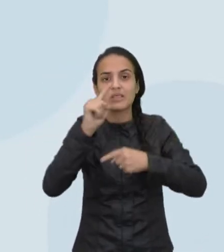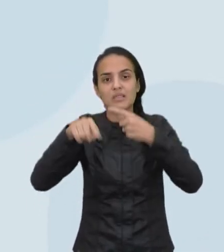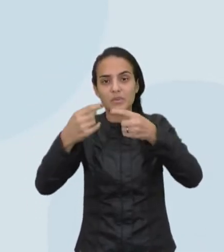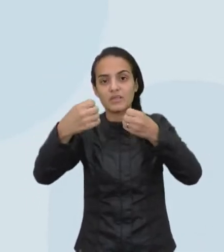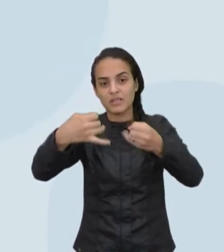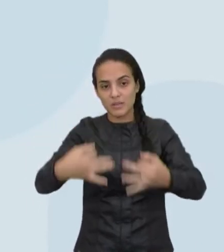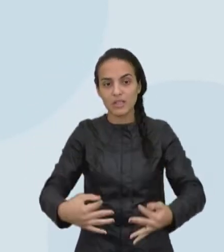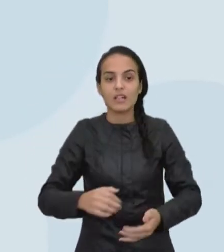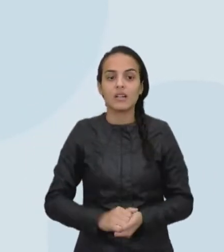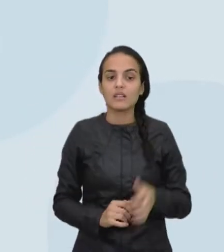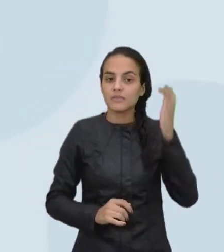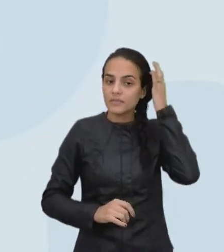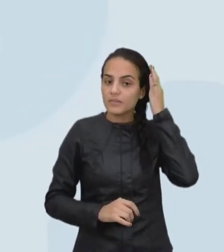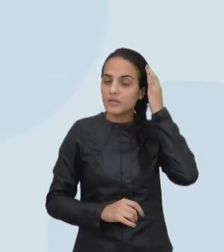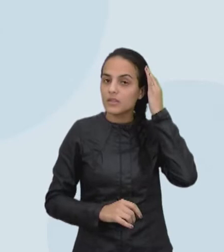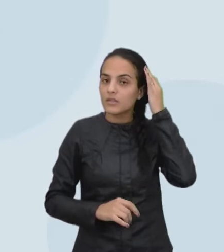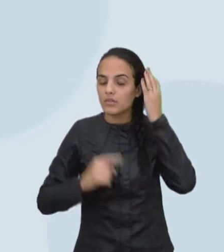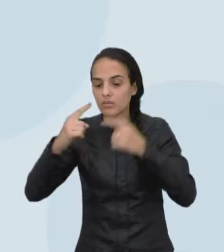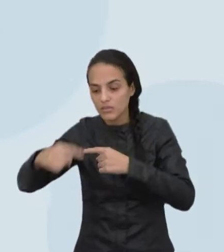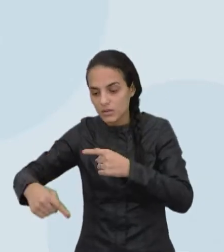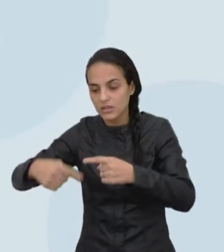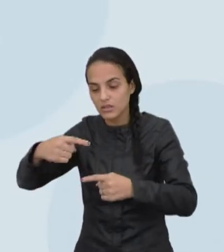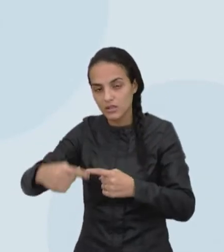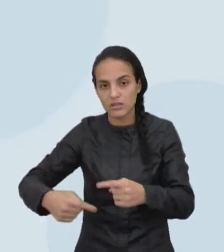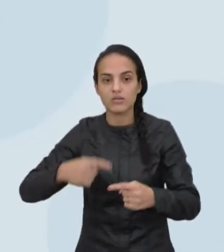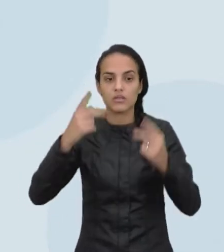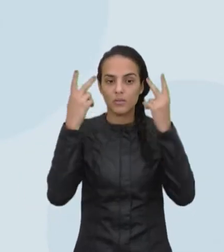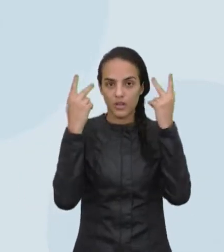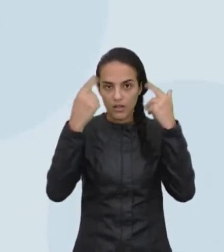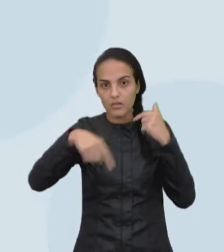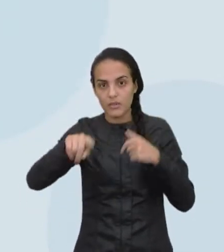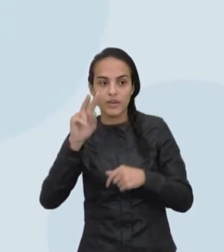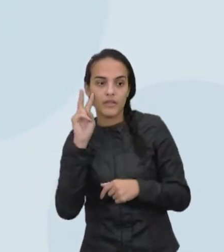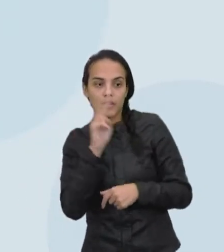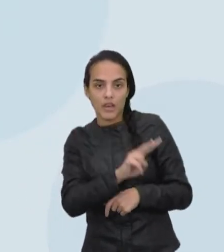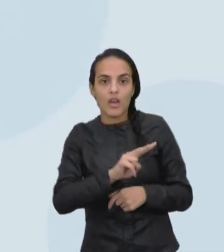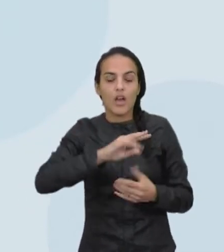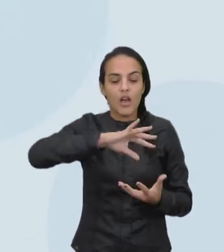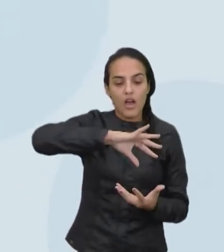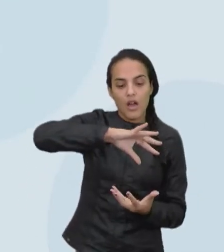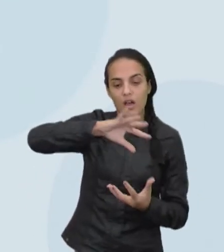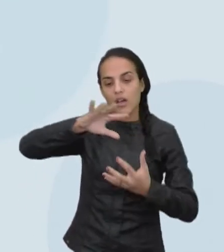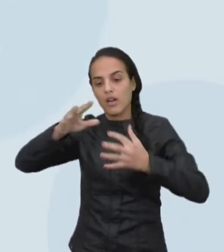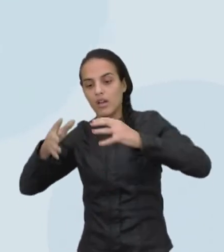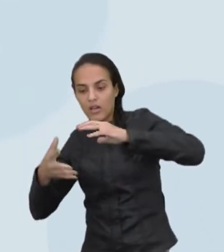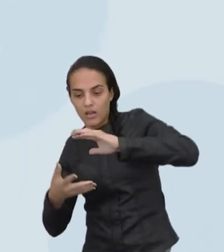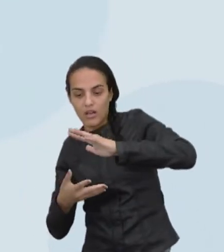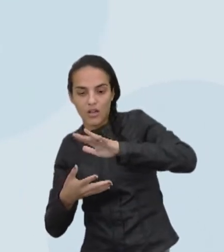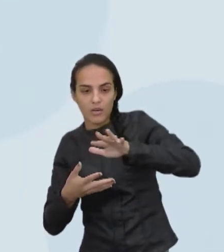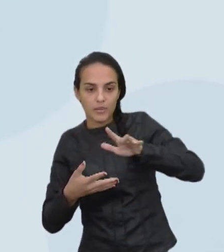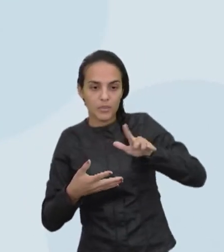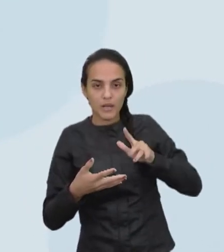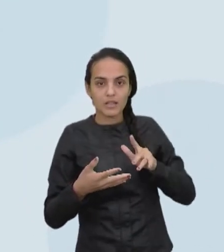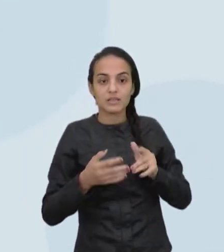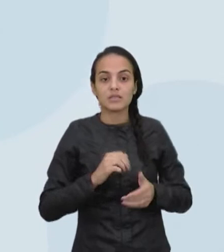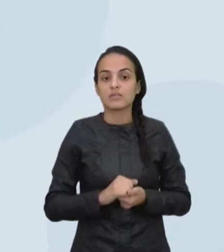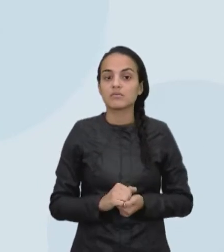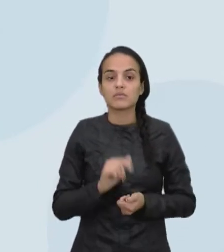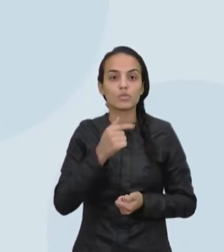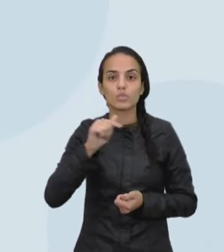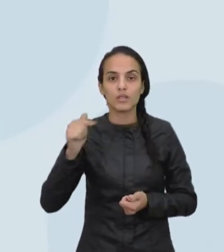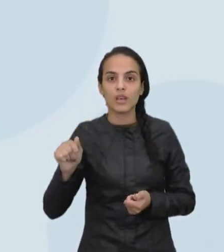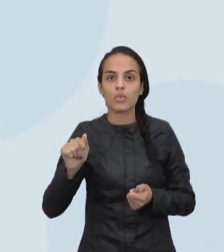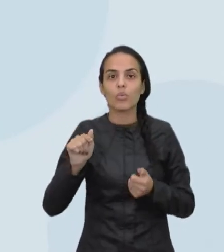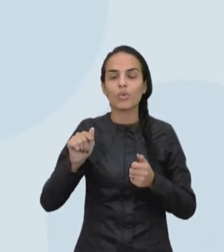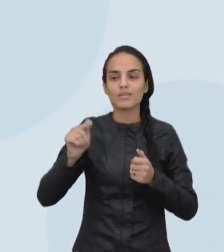de acordo com o ciclo natural aí do carbono neutro, que a gente vai ver, a biomassa não emite esse